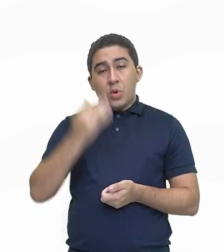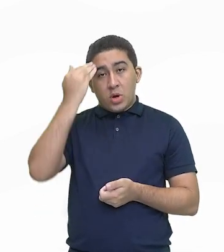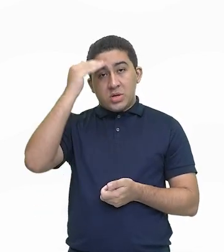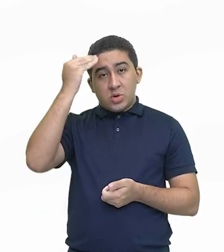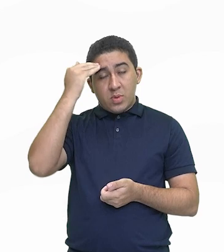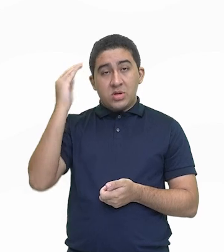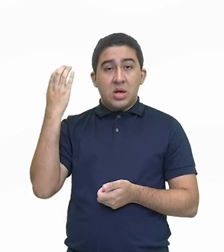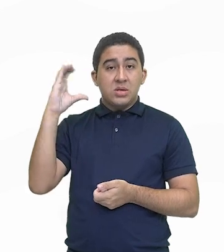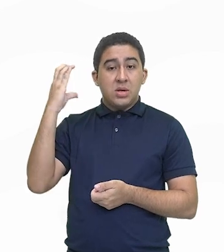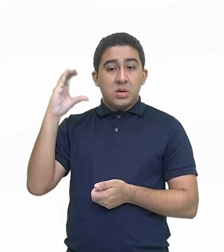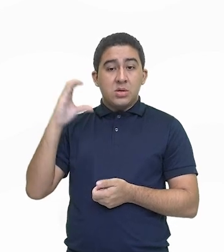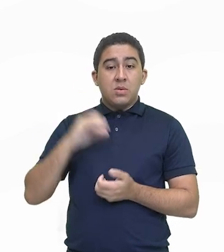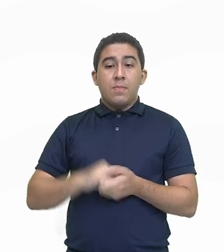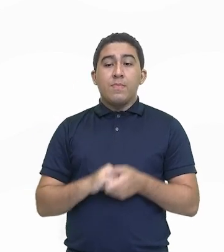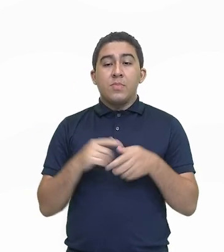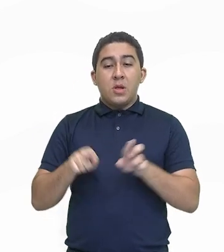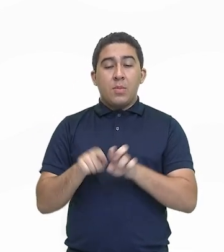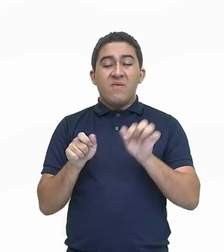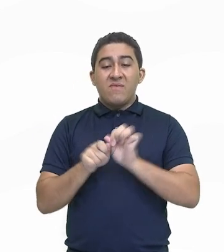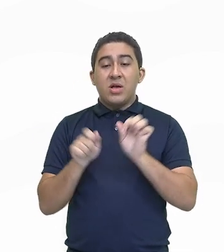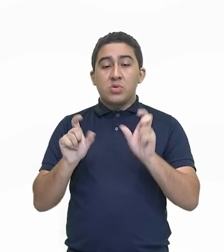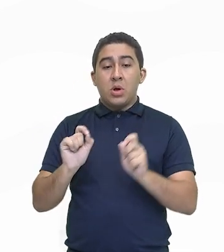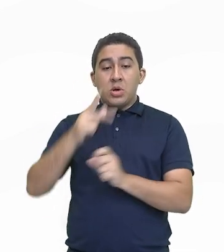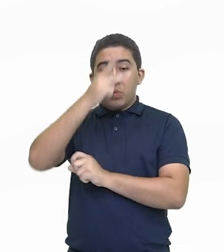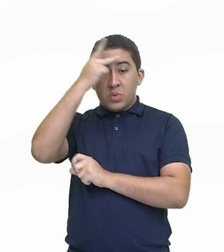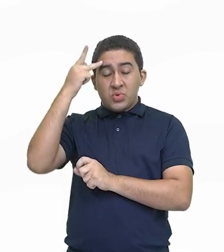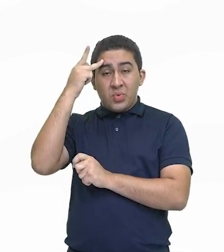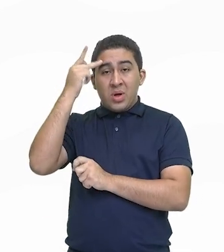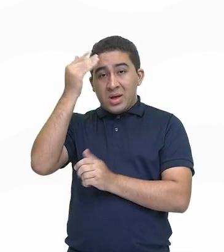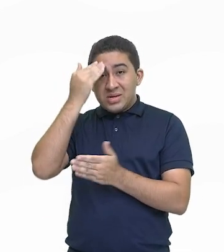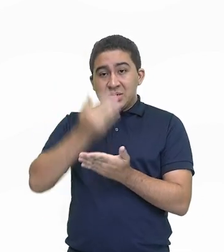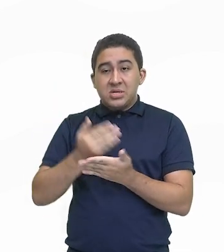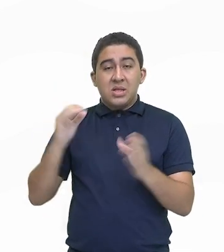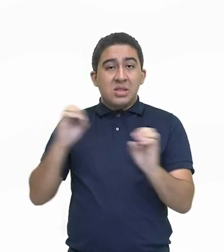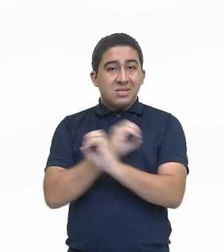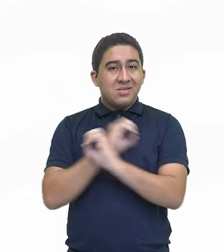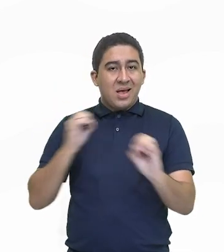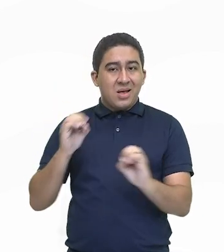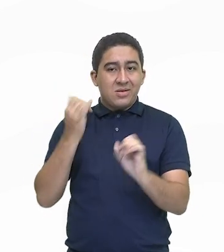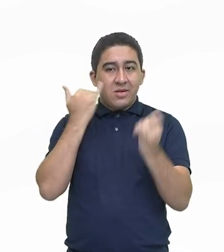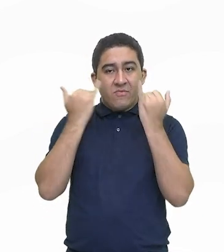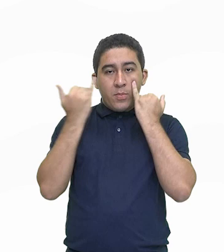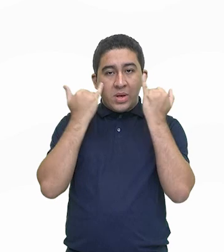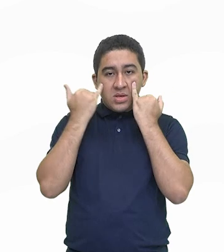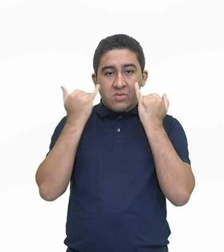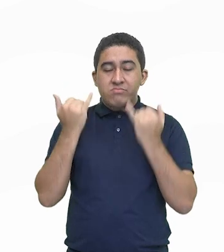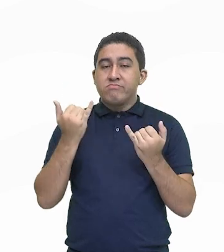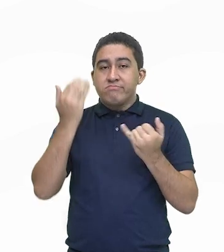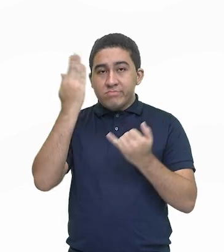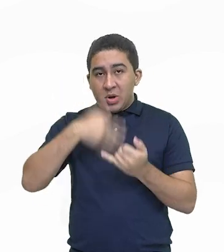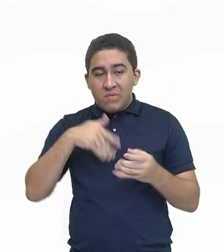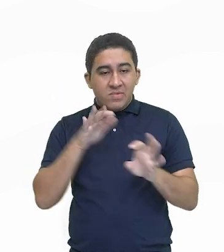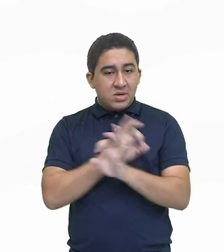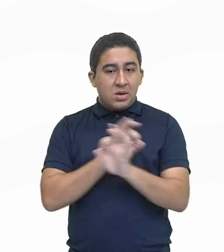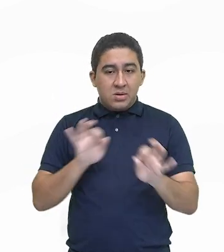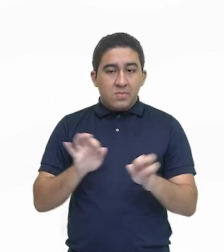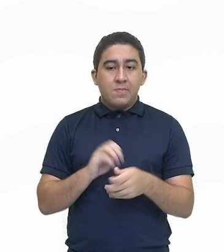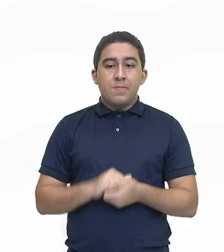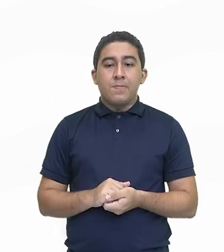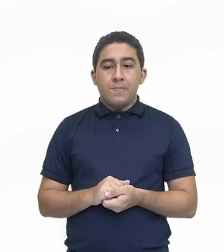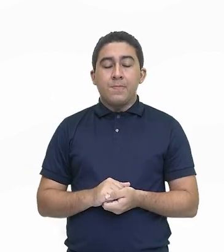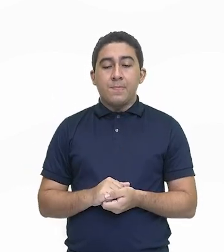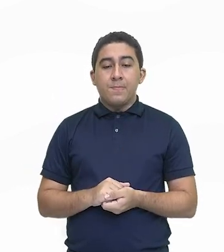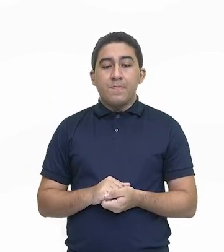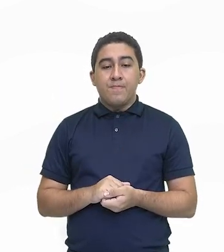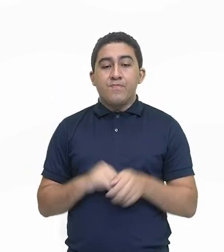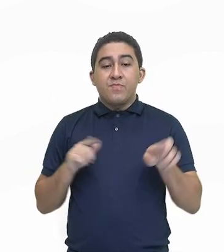ciência, vai fazer com que as pessoas não acreditem naquela informação que está sendo repassada. E